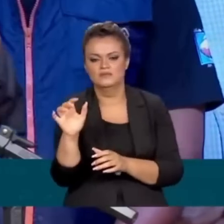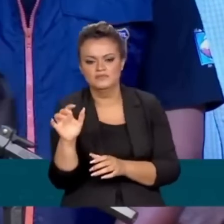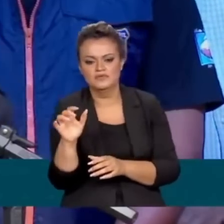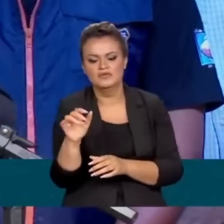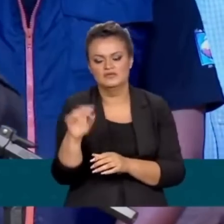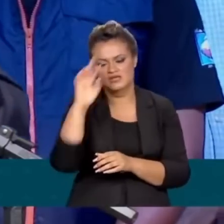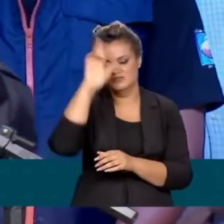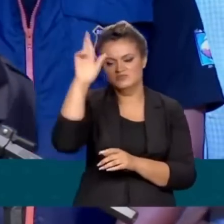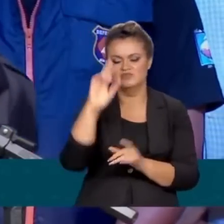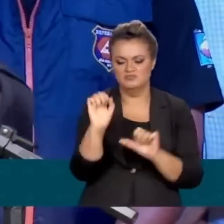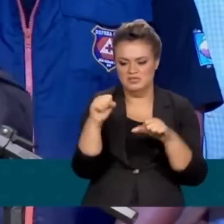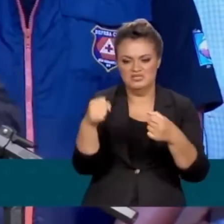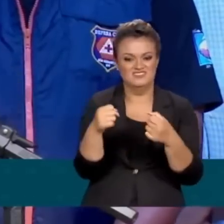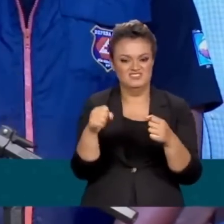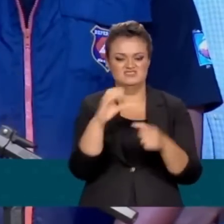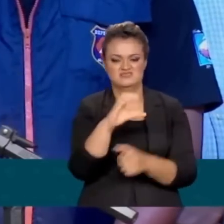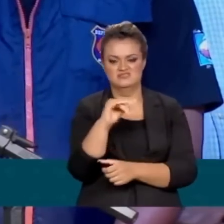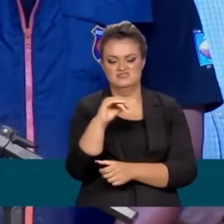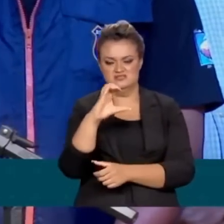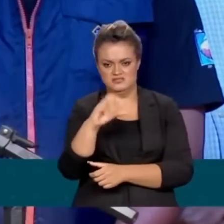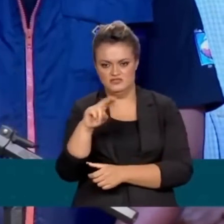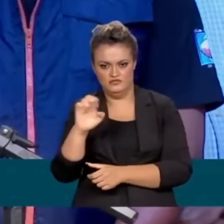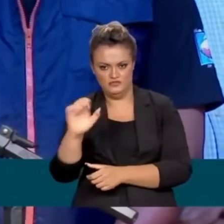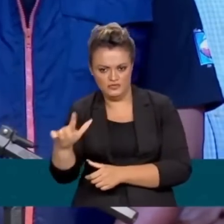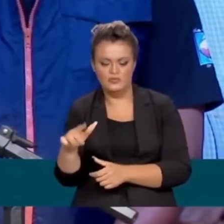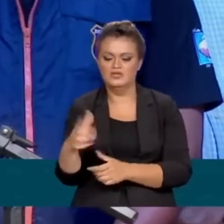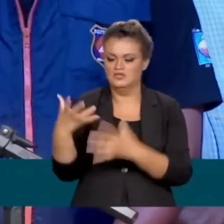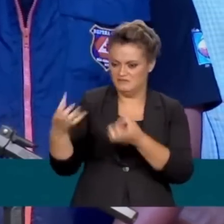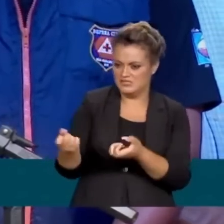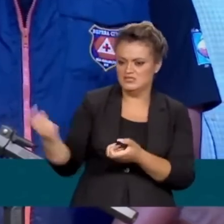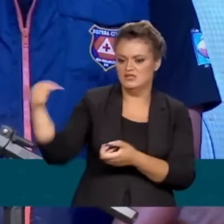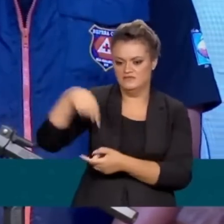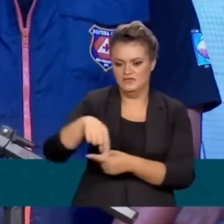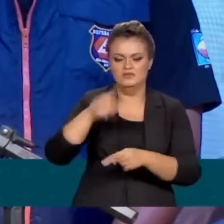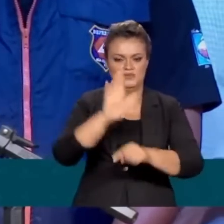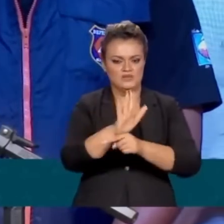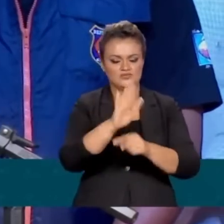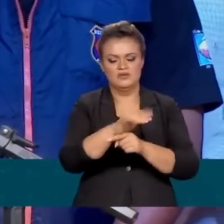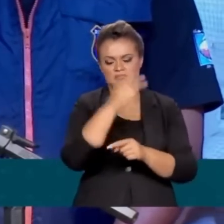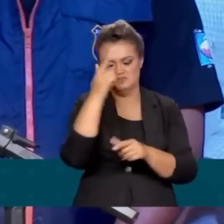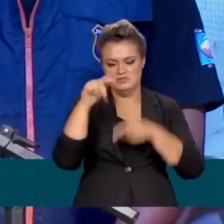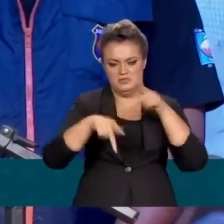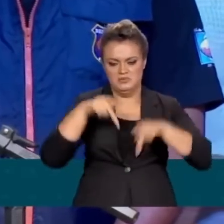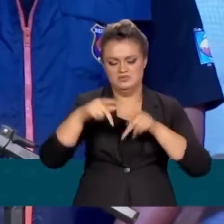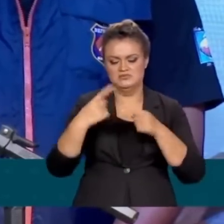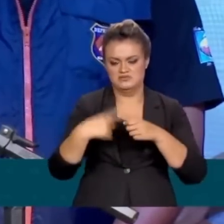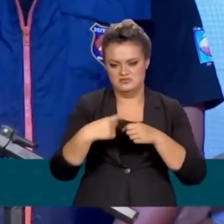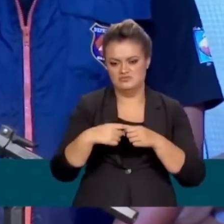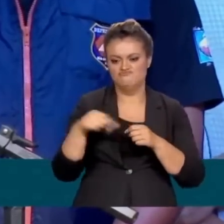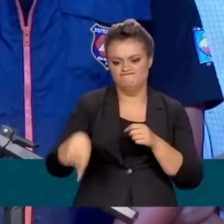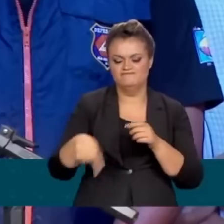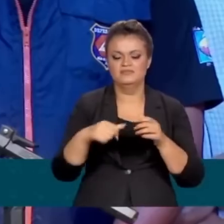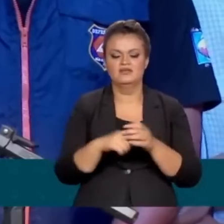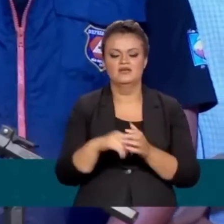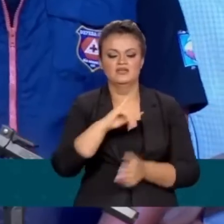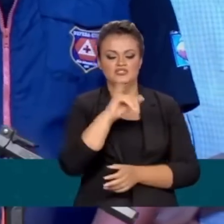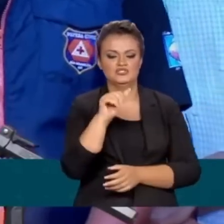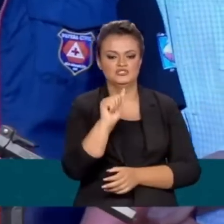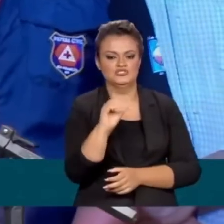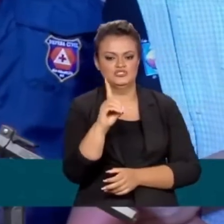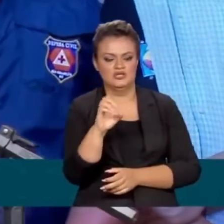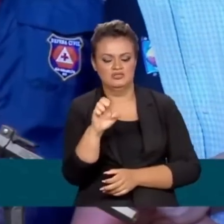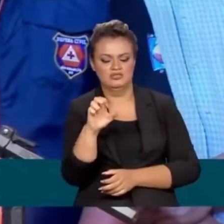defesa civil que vai se colocar aqui para ajudar o povo de São Sebastião o companheiro já de filho